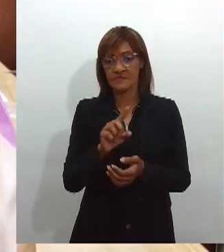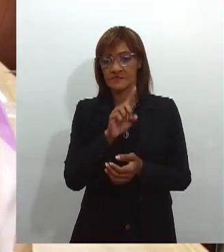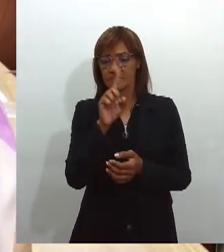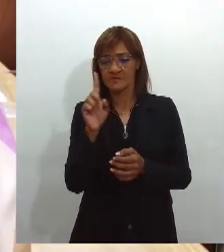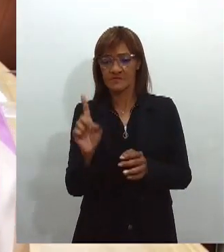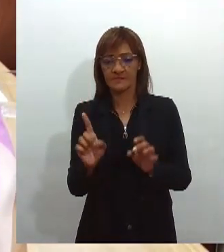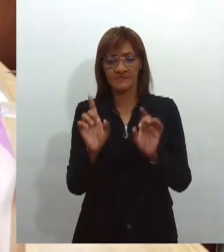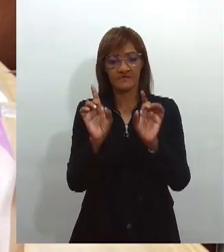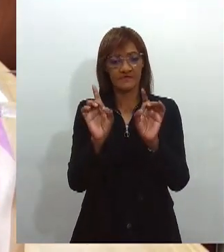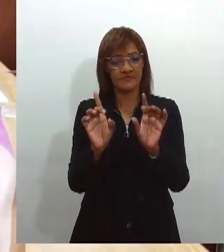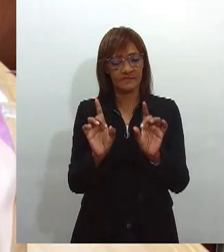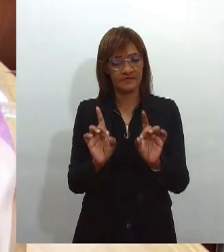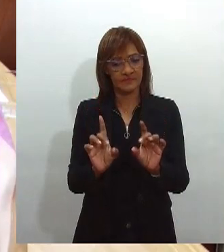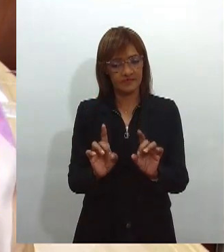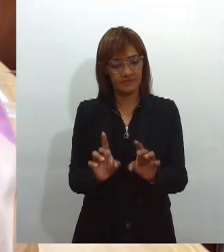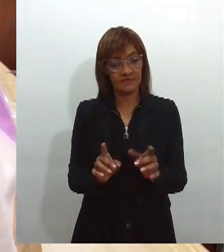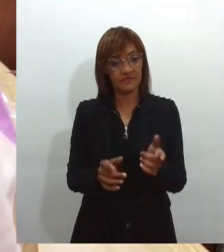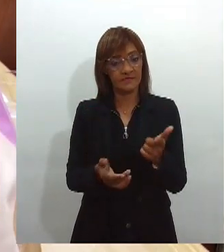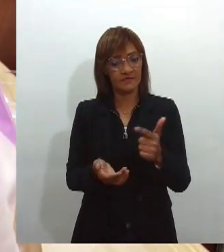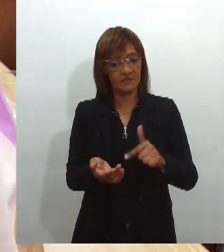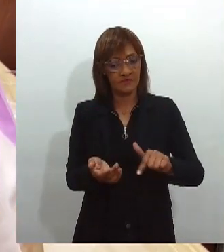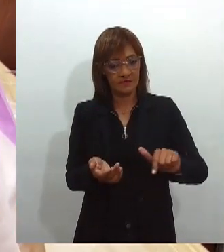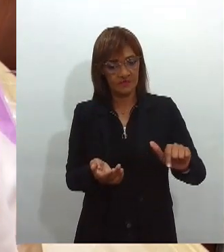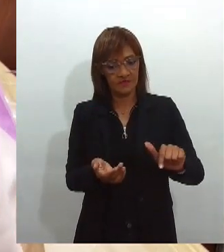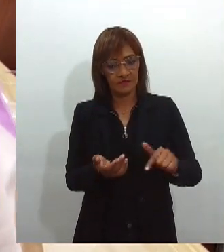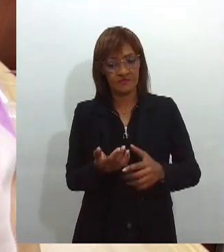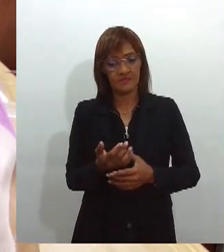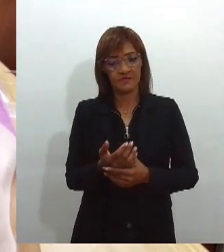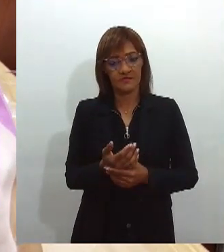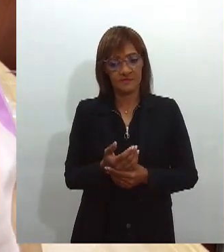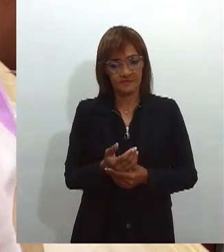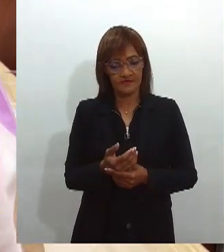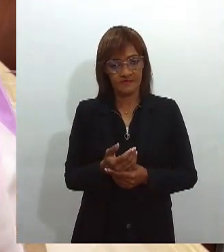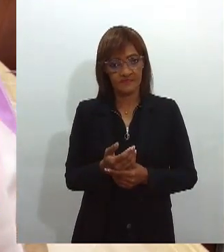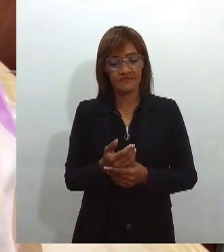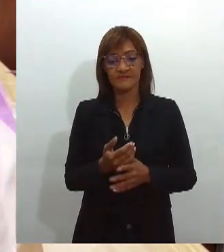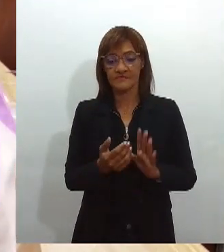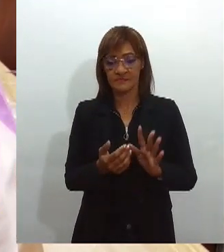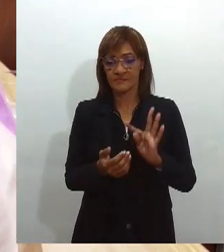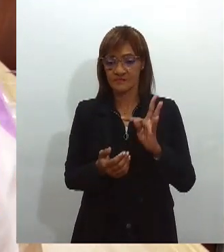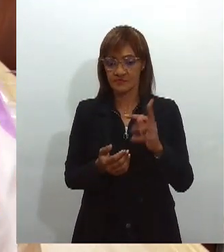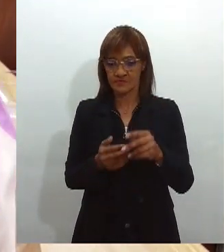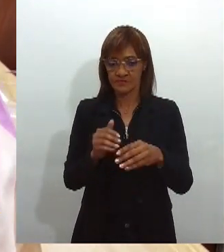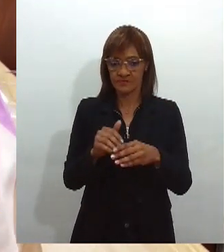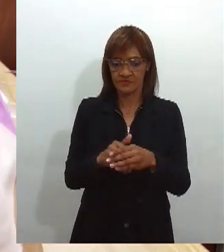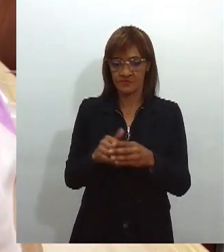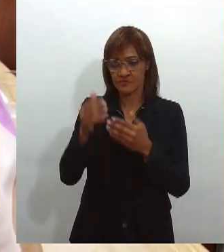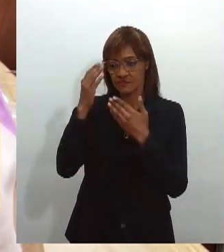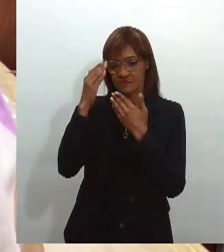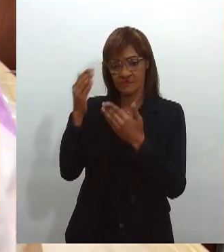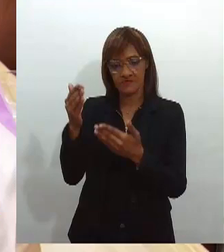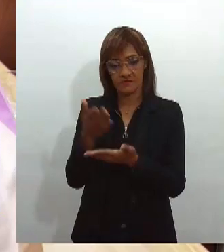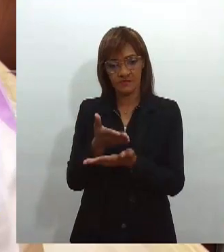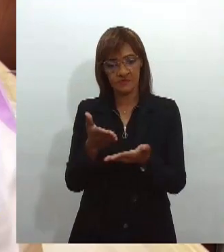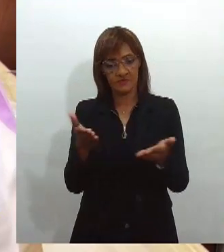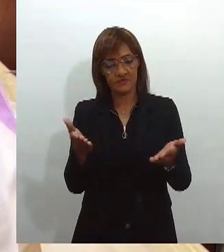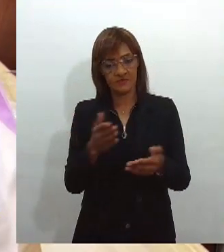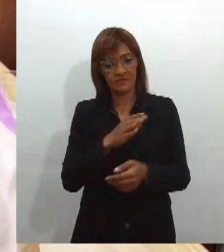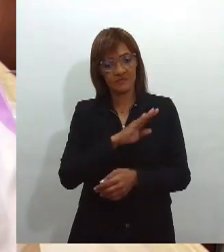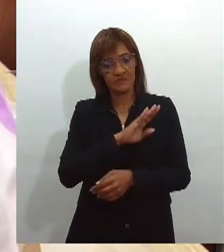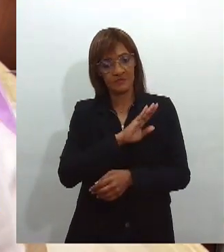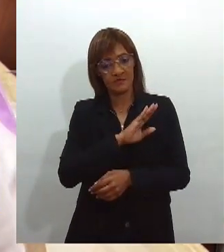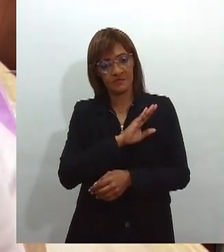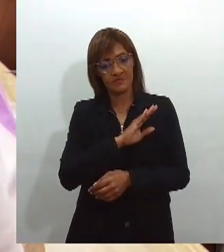uma vez eleita por unanimidade, né? É, quero agradecer a todos os meus colegas deputados